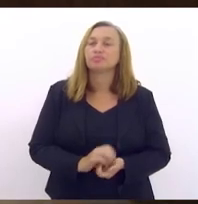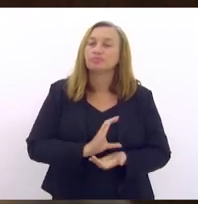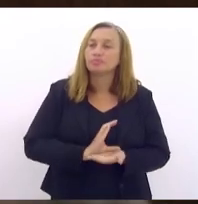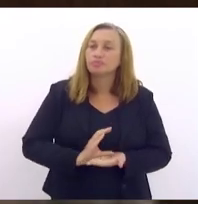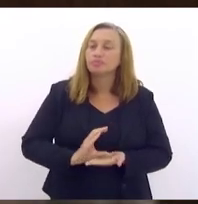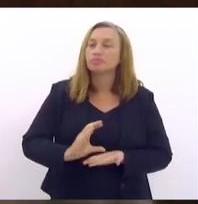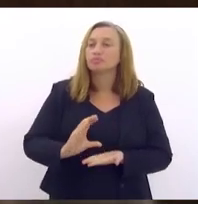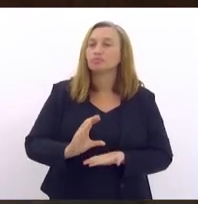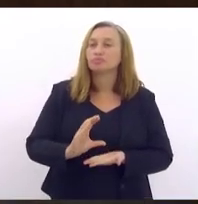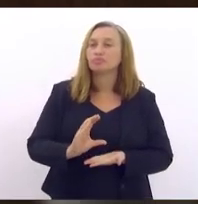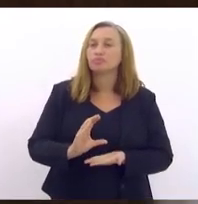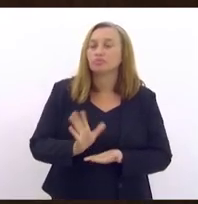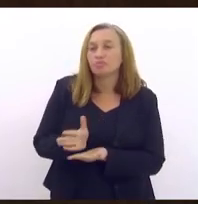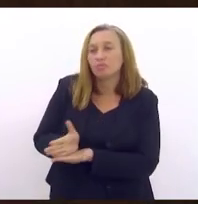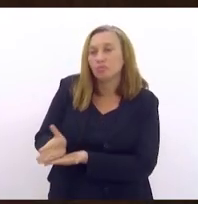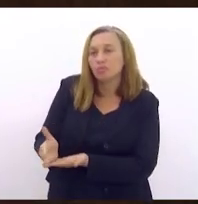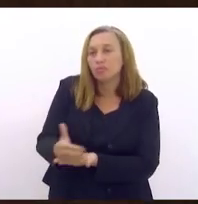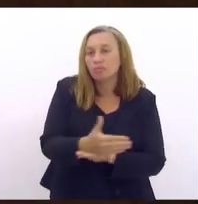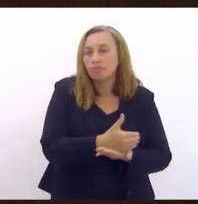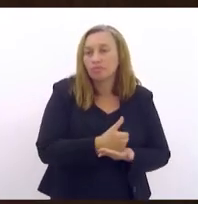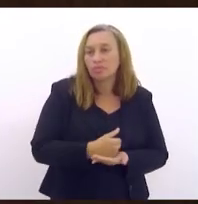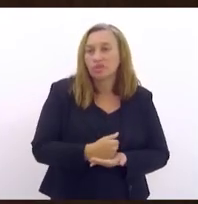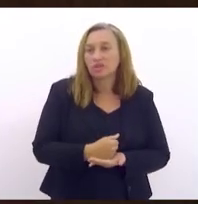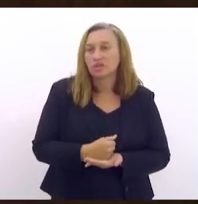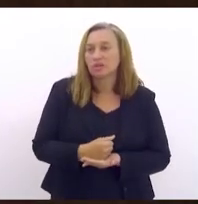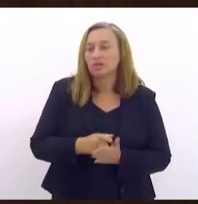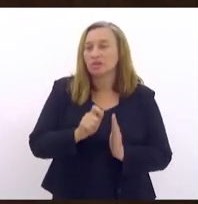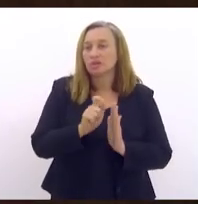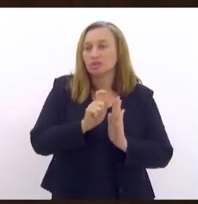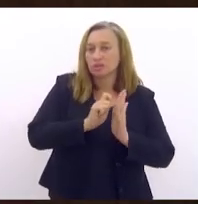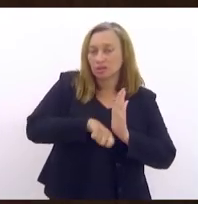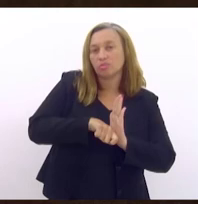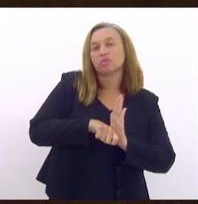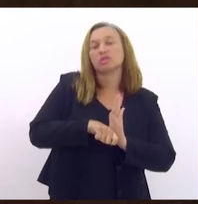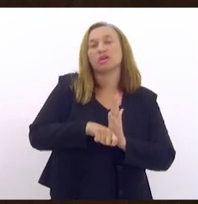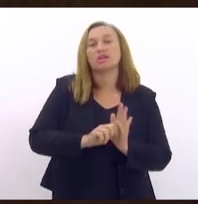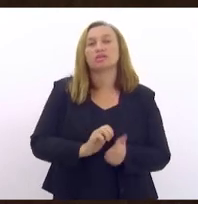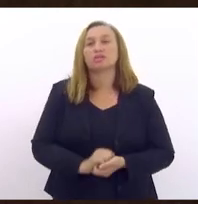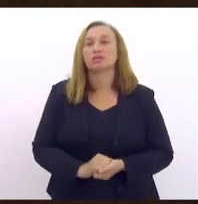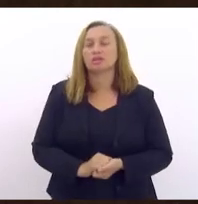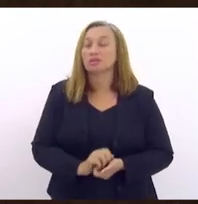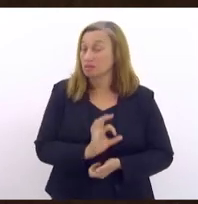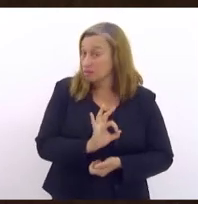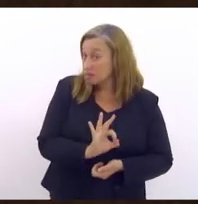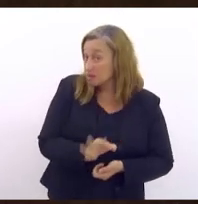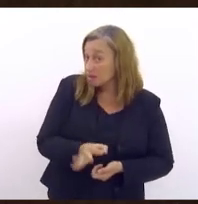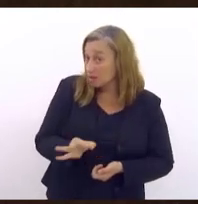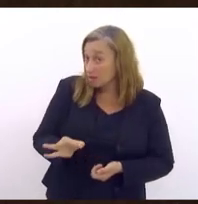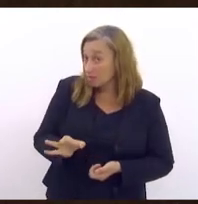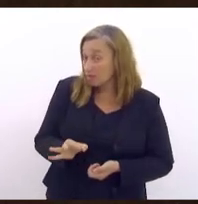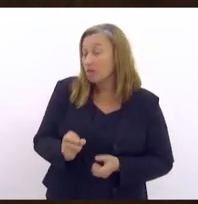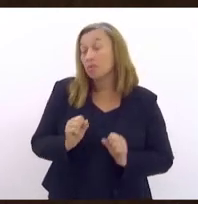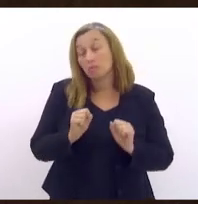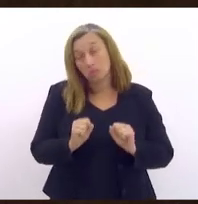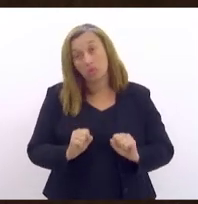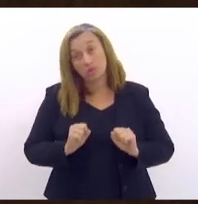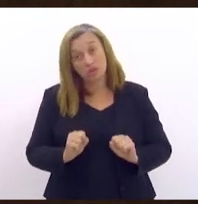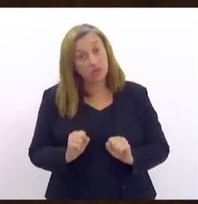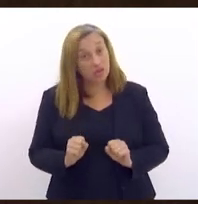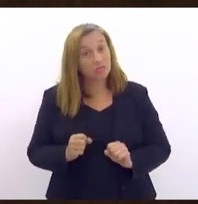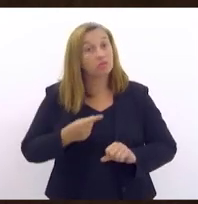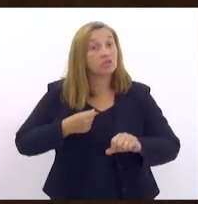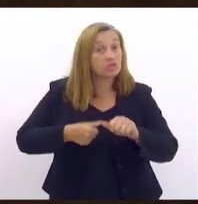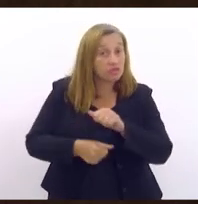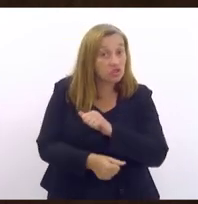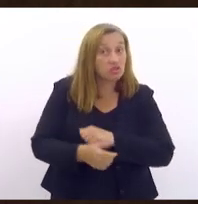recursos da arrecadação tributária. E, evidentemente, poderemos